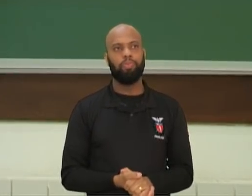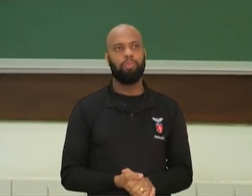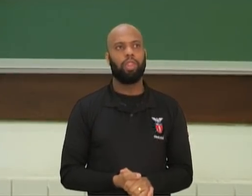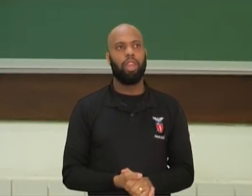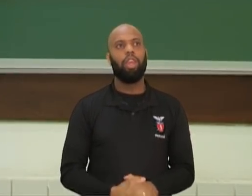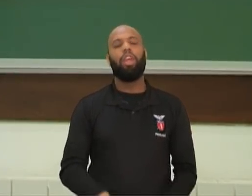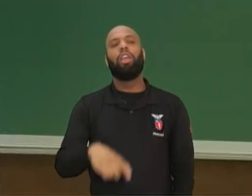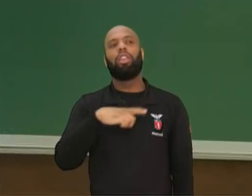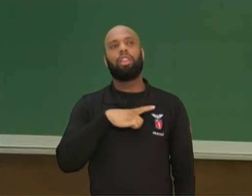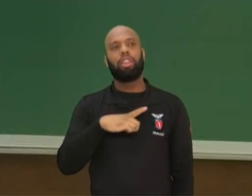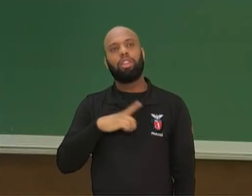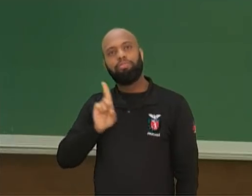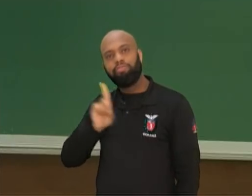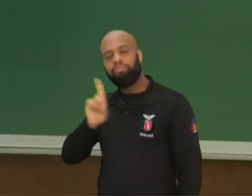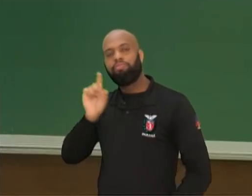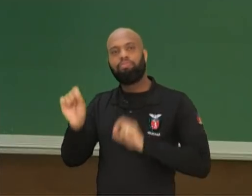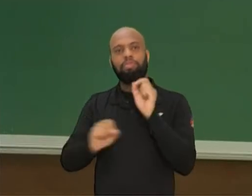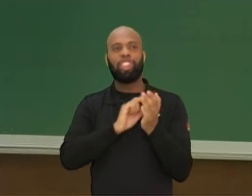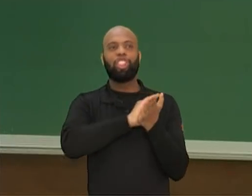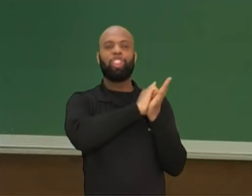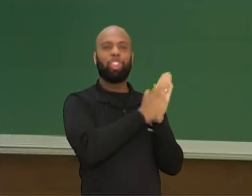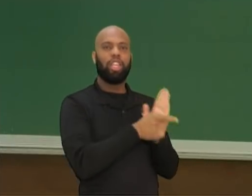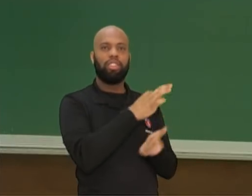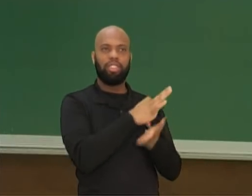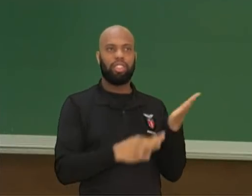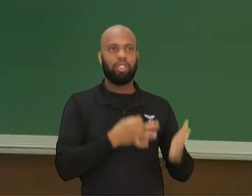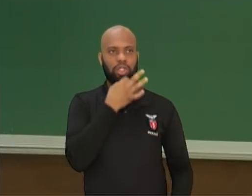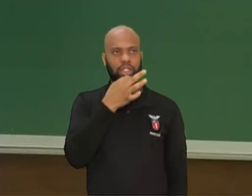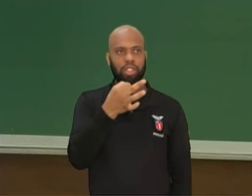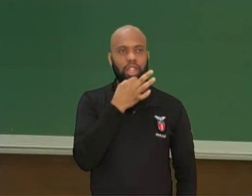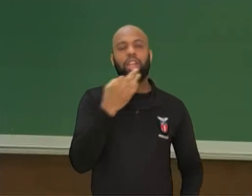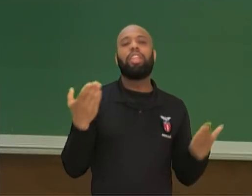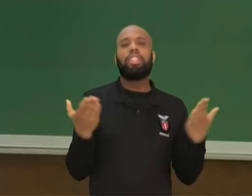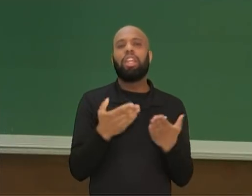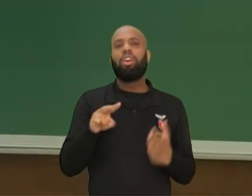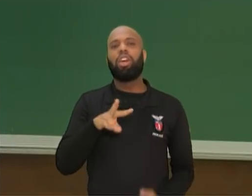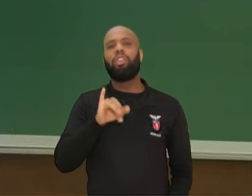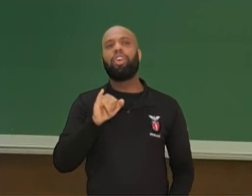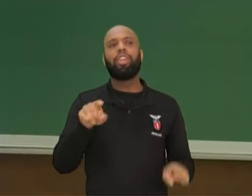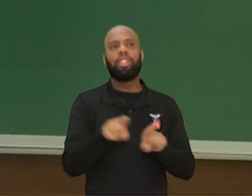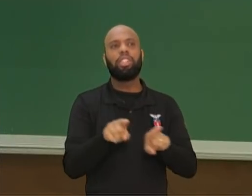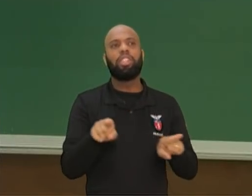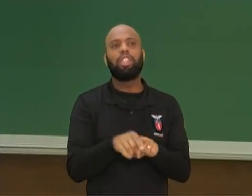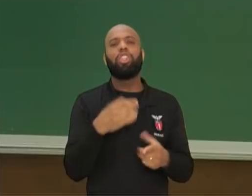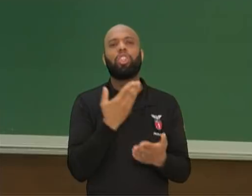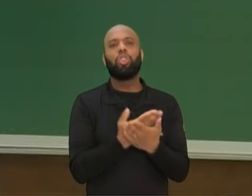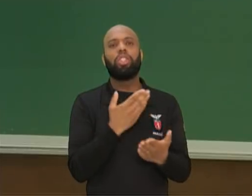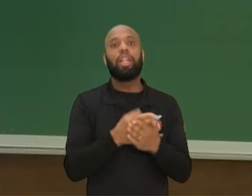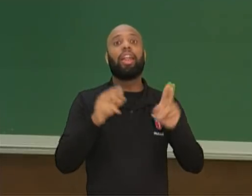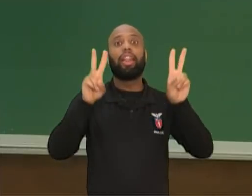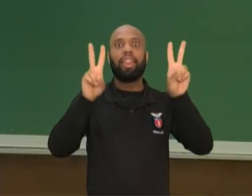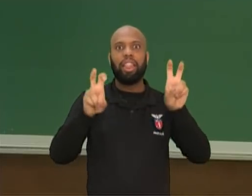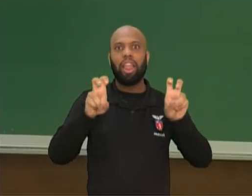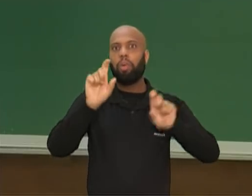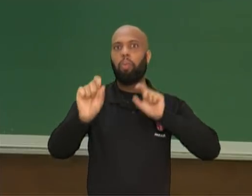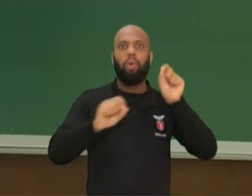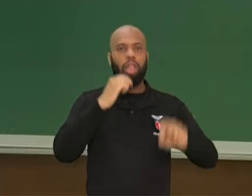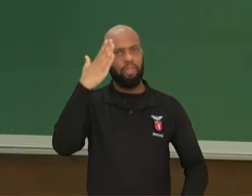Eu trouxe para vocês o gênero artigo de opinião e a gente vai falar de um tema